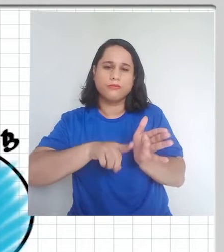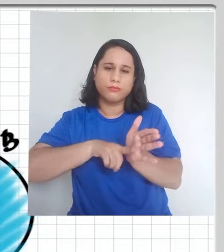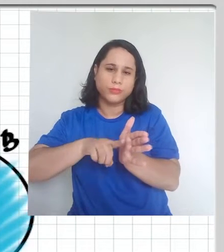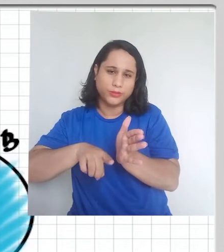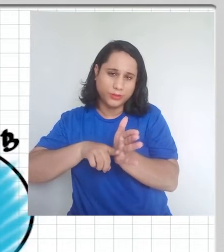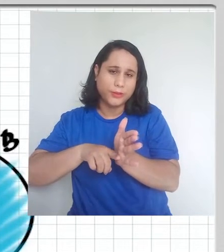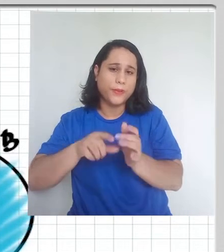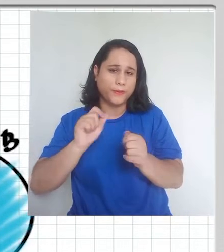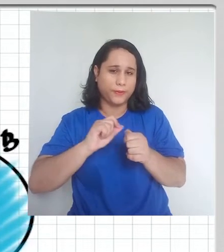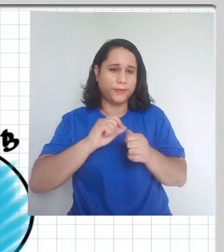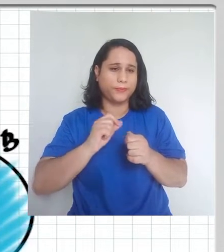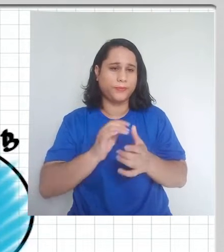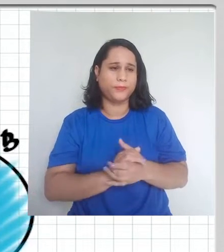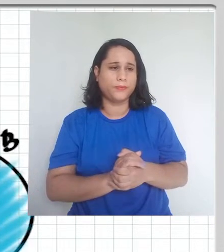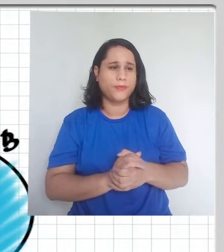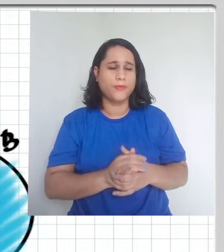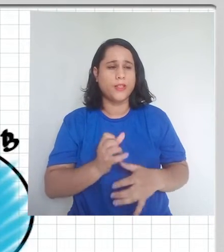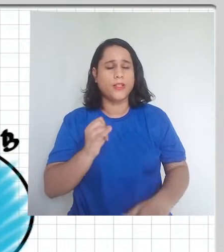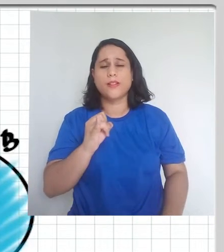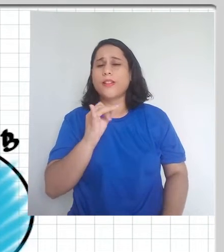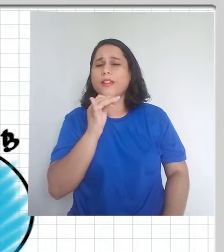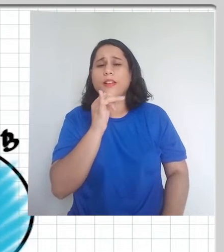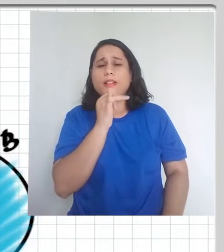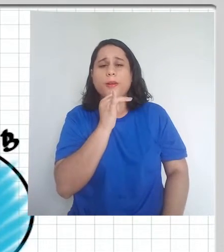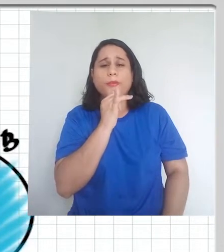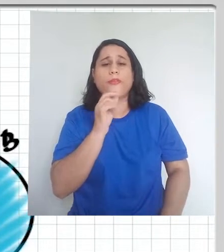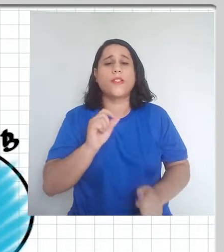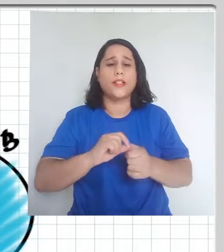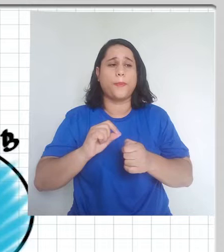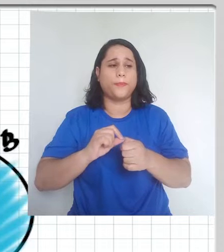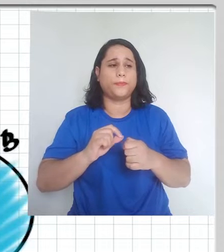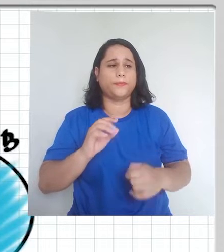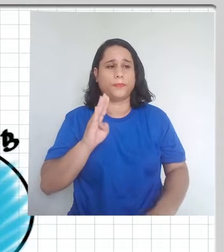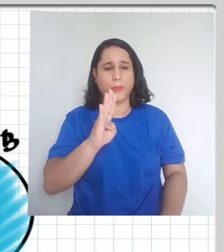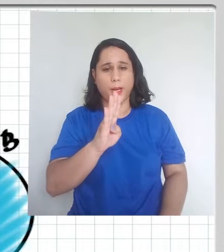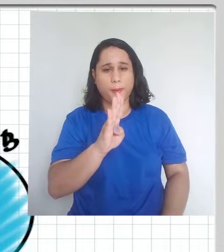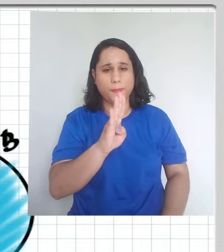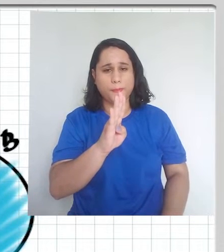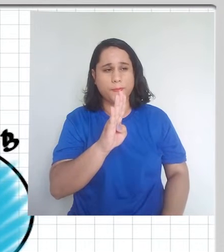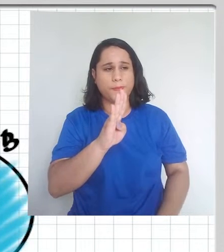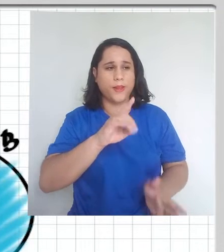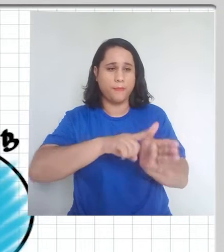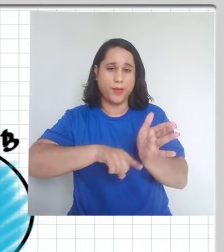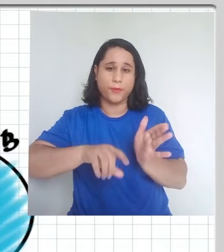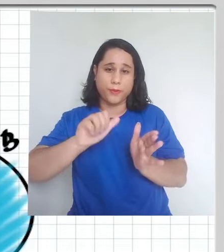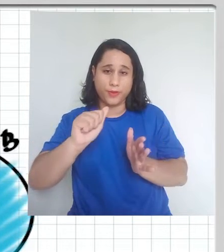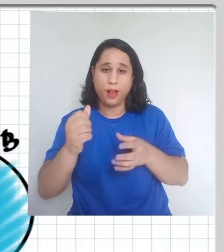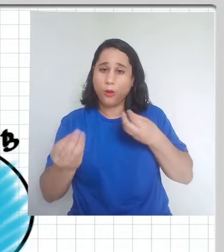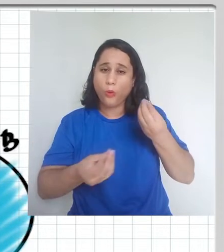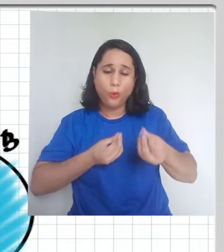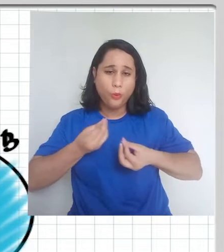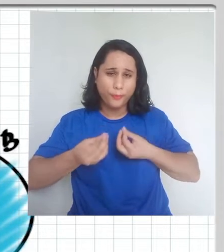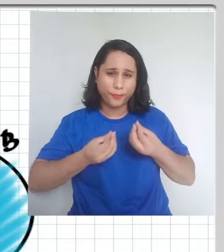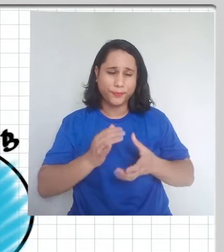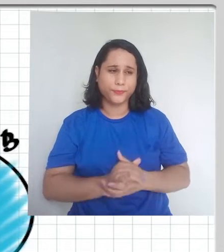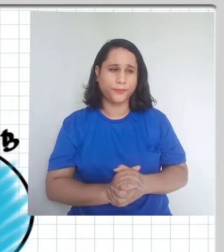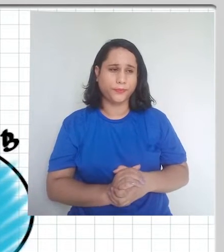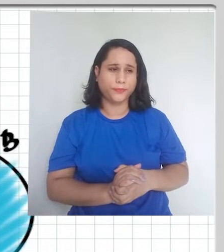que vocês fazem. Se eu fizesse B menos A, como é que